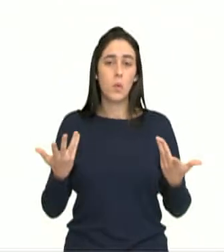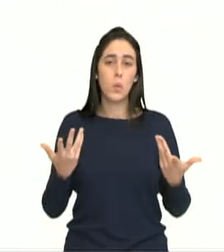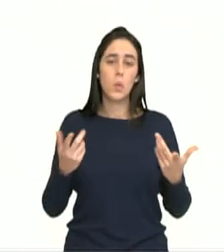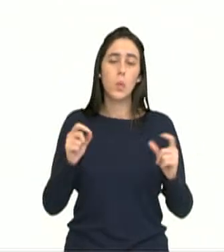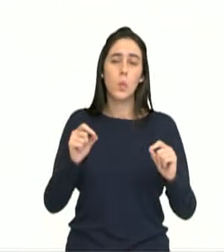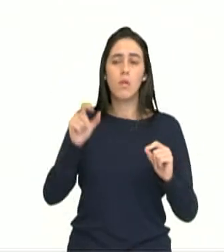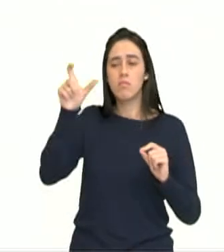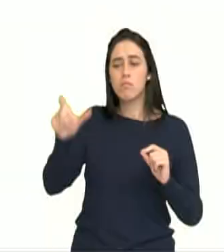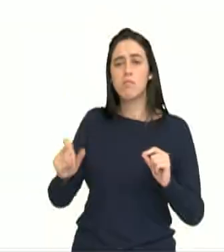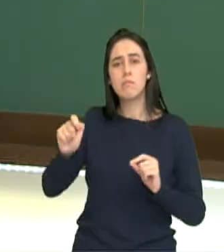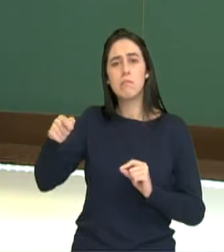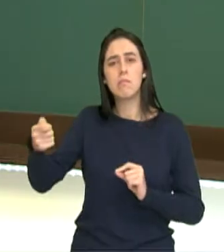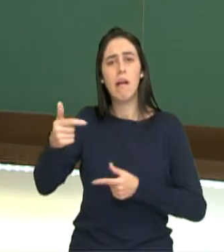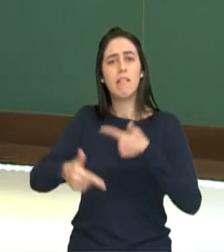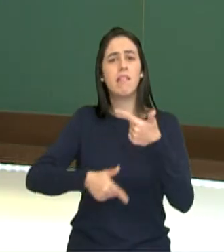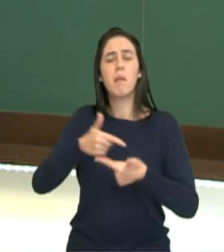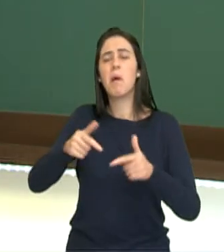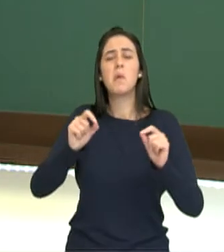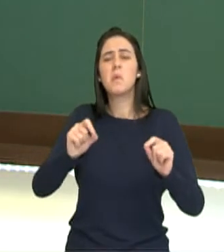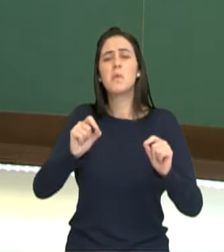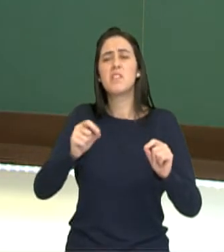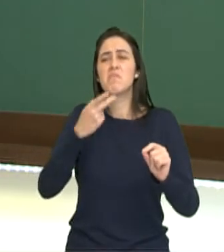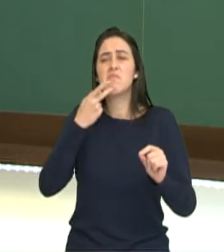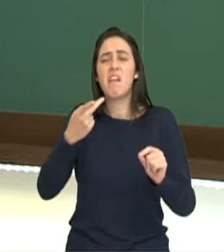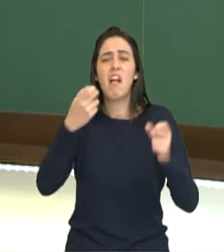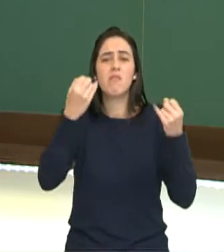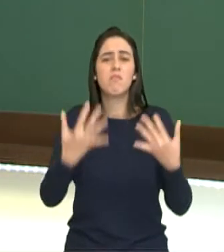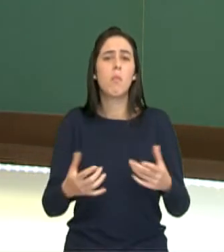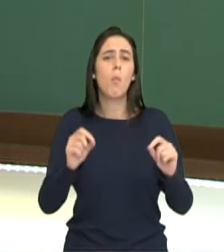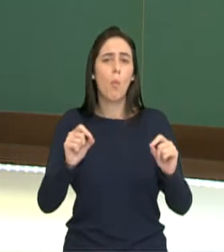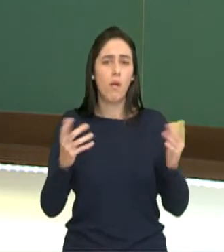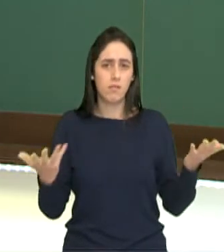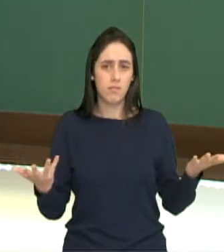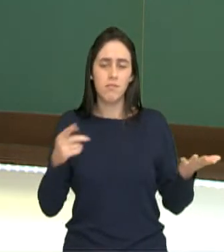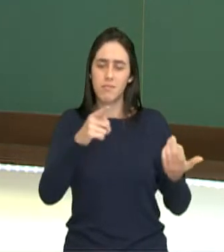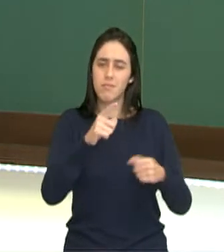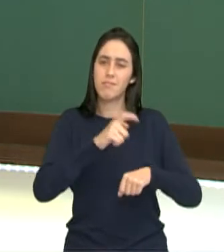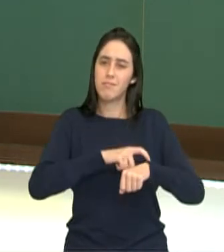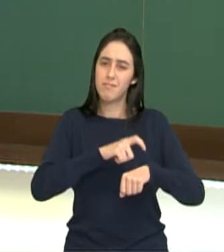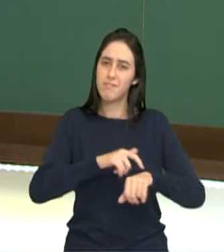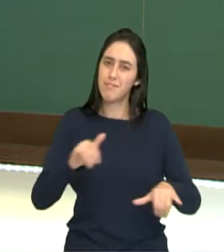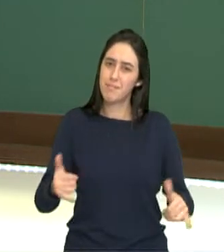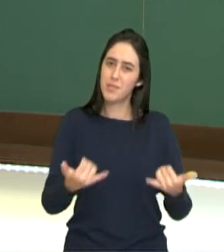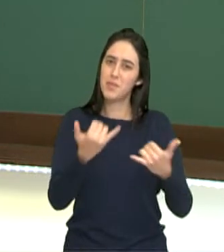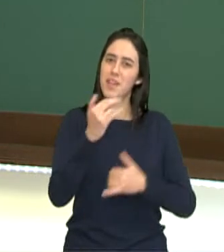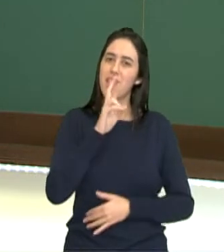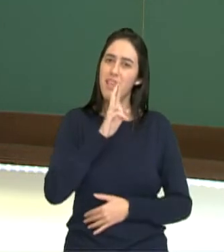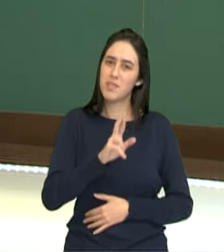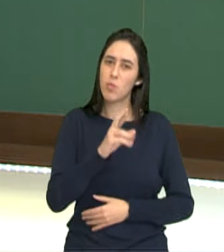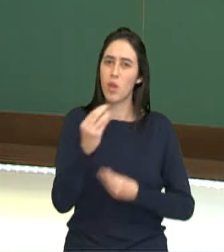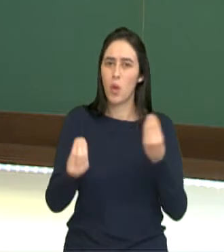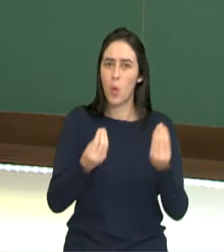seu trabalho? Né? O que podemos dizer sobre o trabalho de Rimão Guimarães? Vou dar algum tempinho para que vocês solucionem